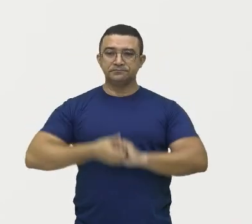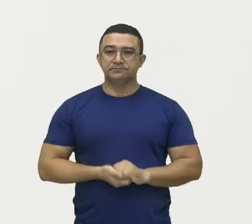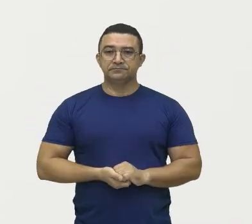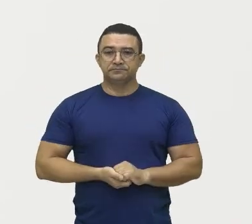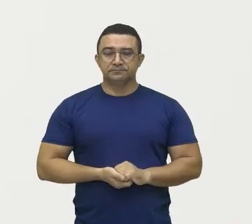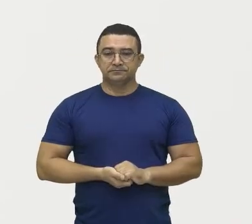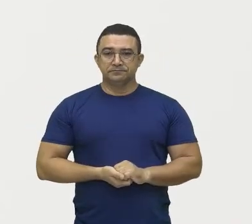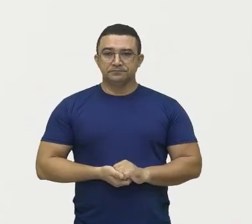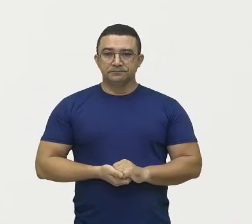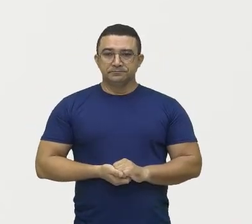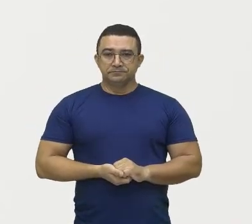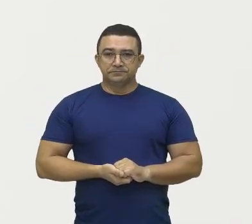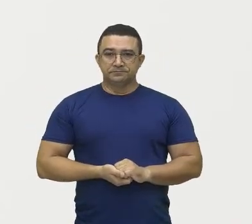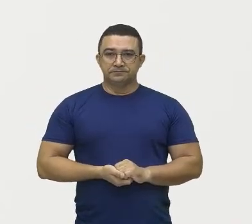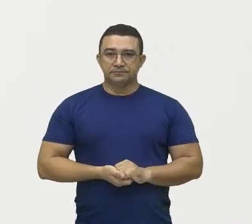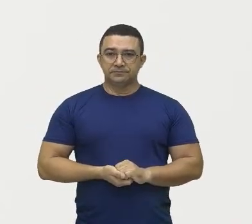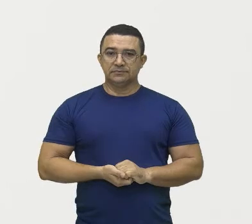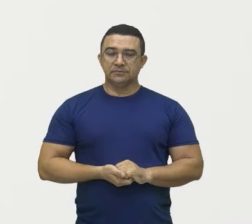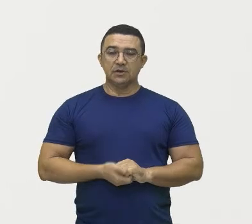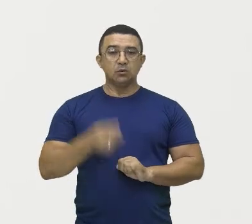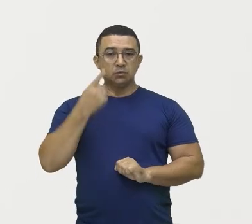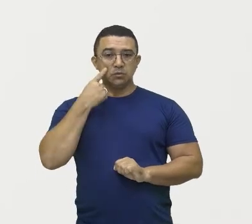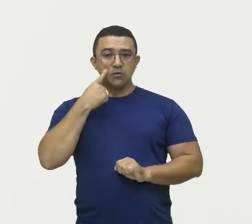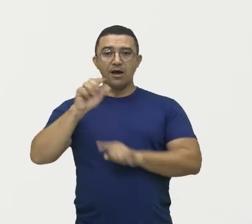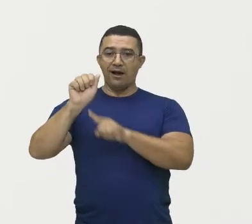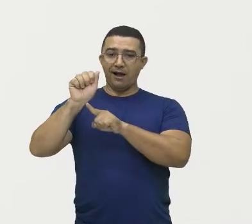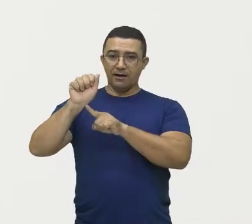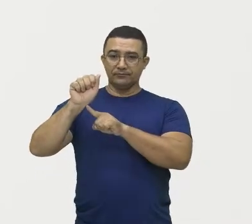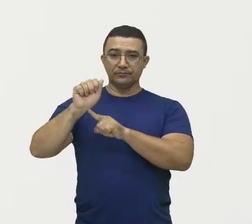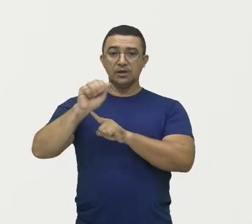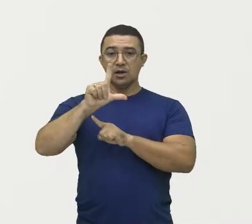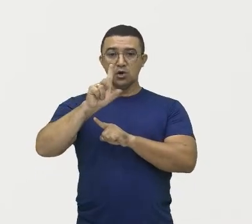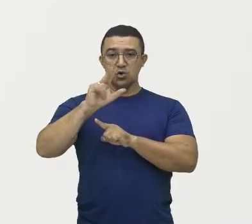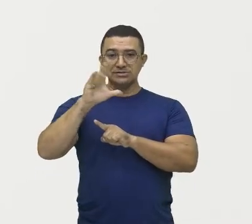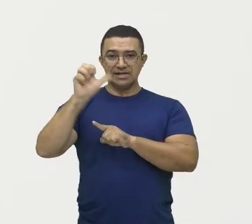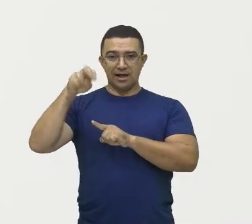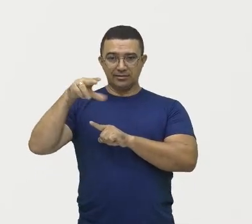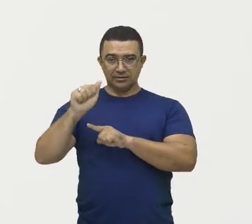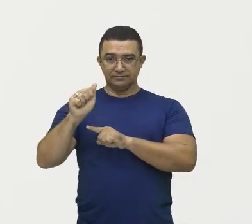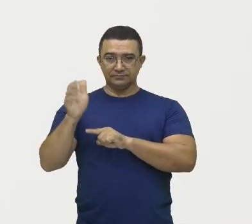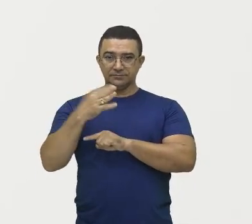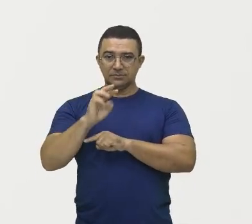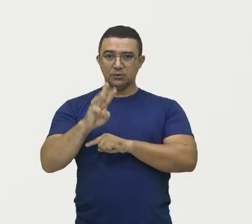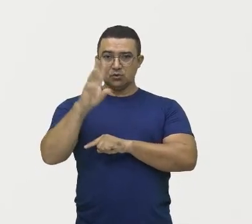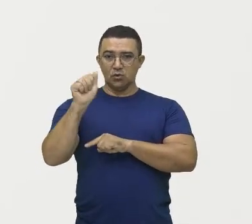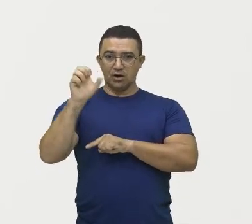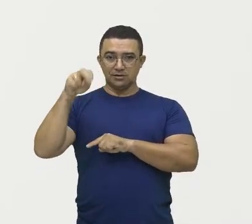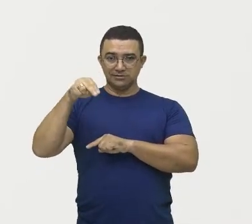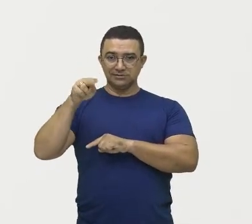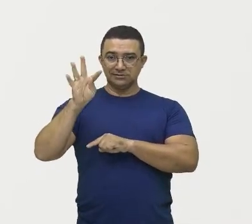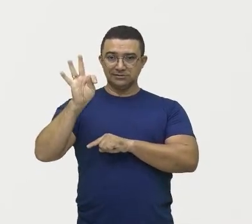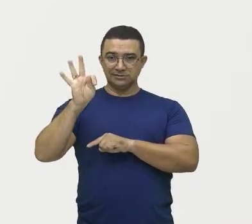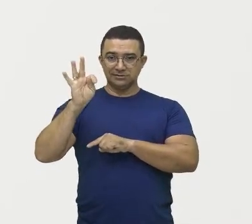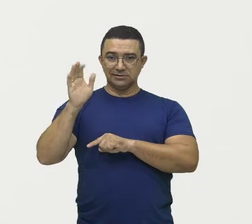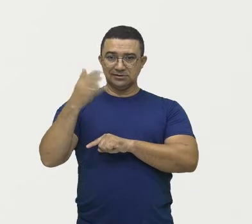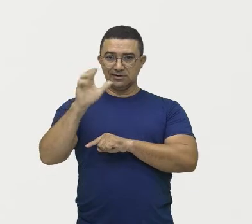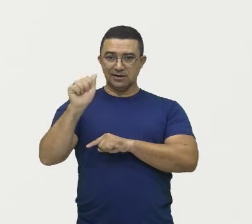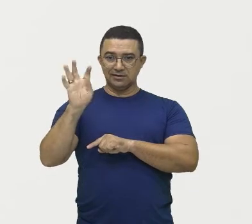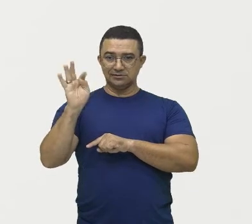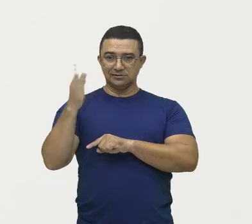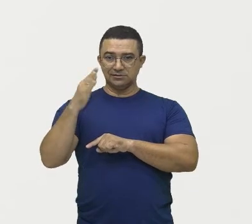the simple present. Então, nós já vimos aqui na letra A, por exemplo, Luciana wasn't at home now. Nós temos,